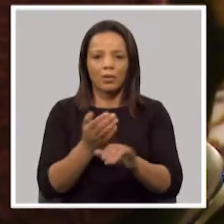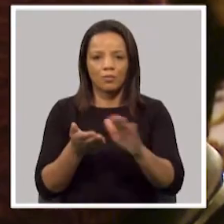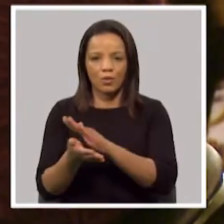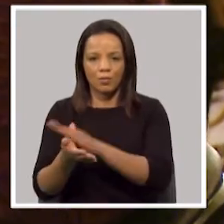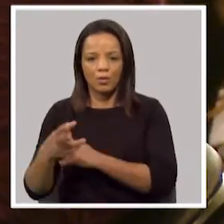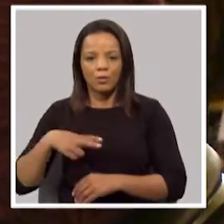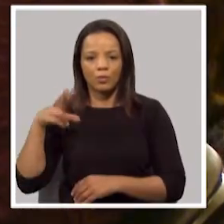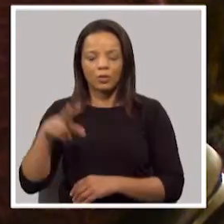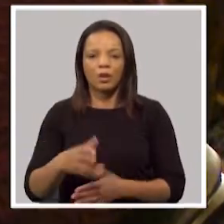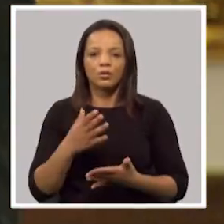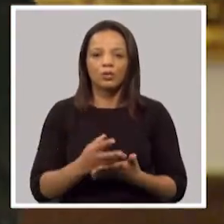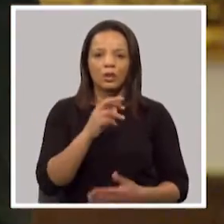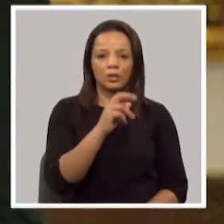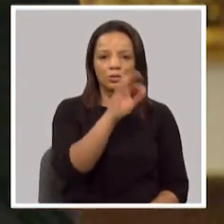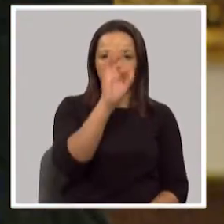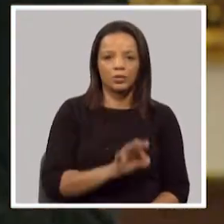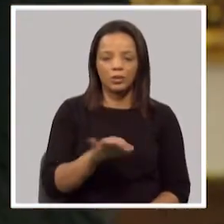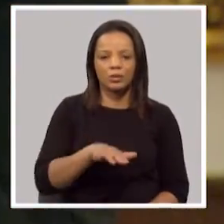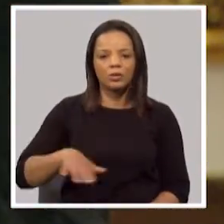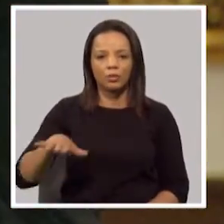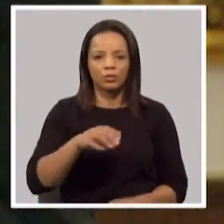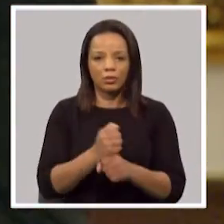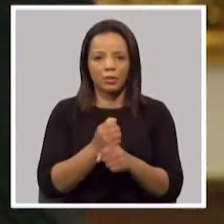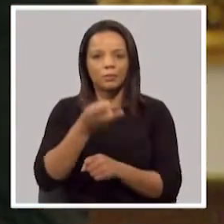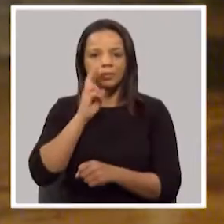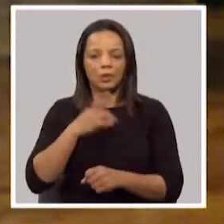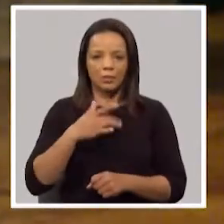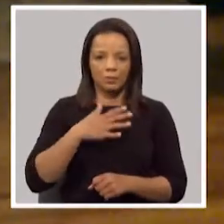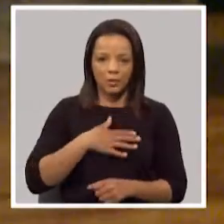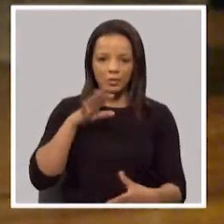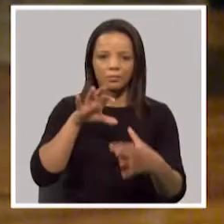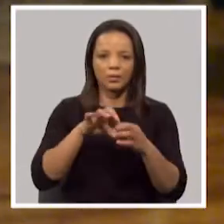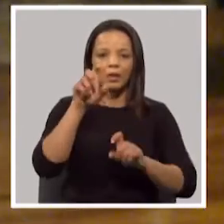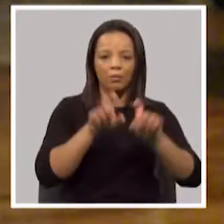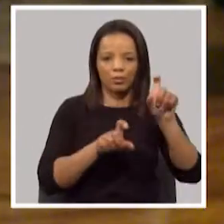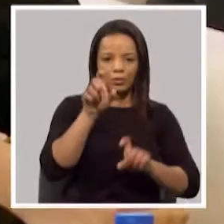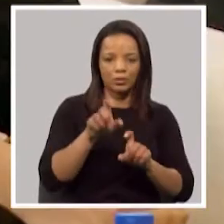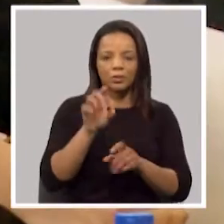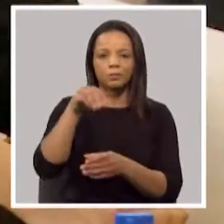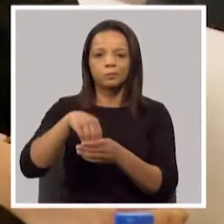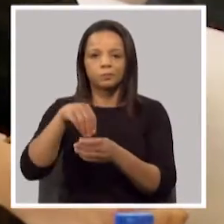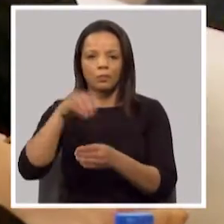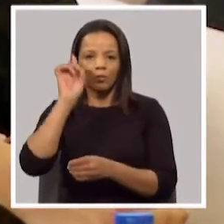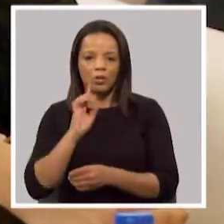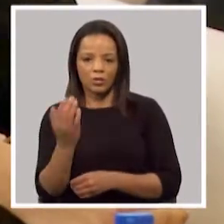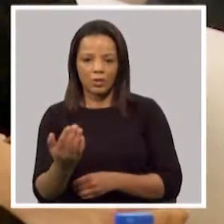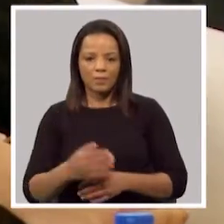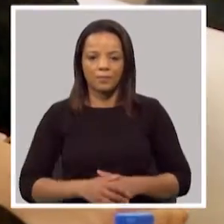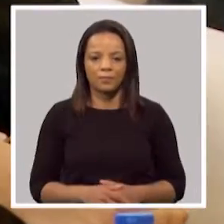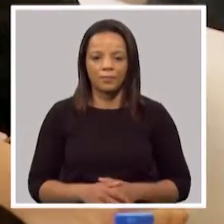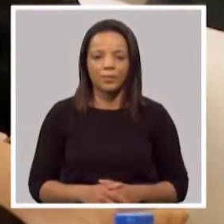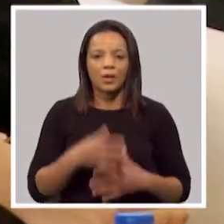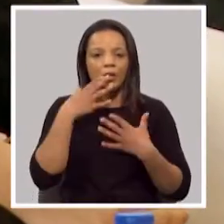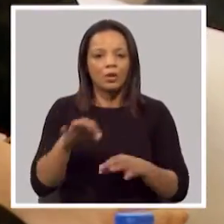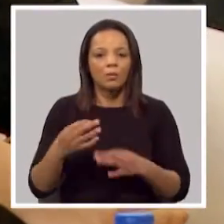cargos exercidos. Em Portugal, apenas 13% dos cargos de direção das empresas cotadas em bolsa são ocupados por